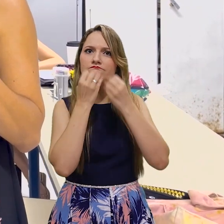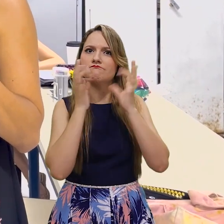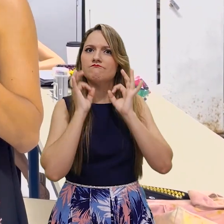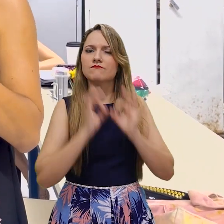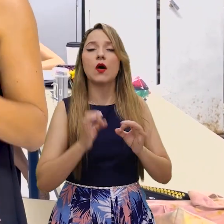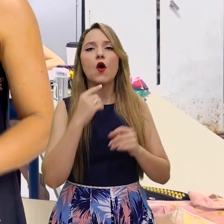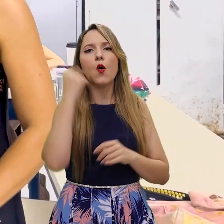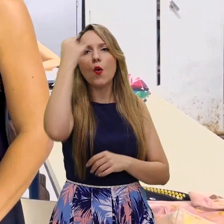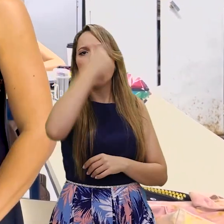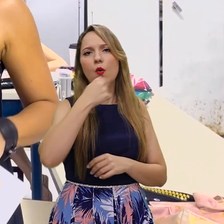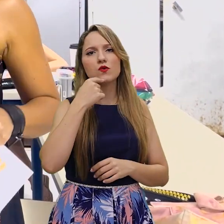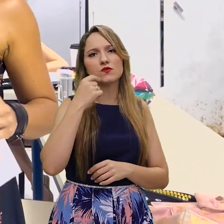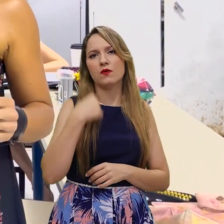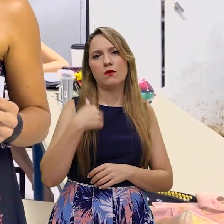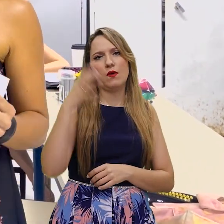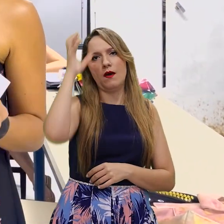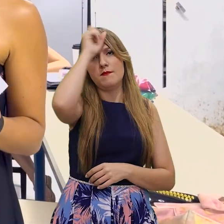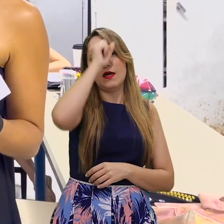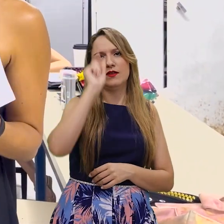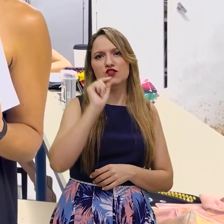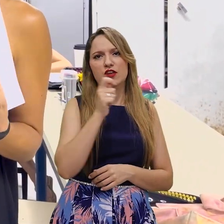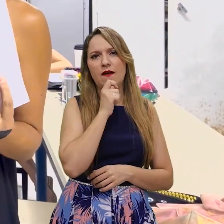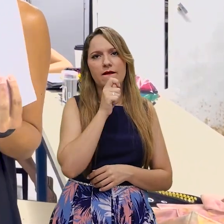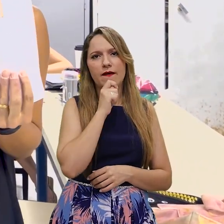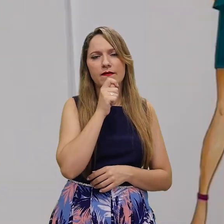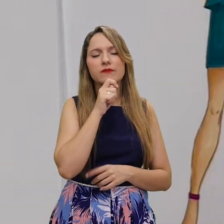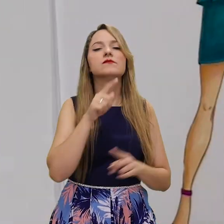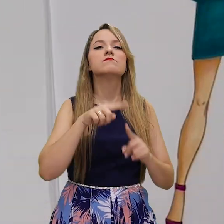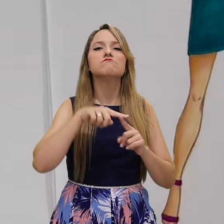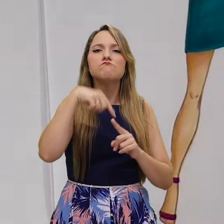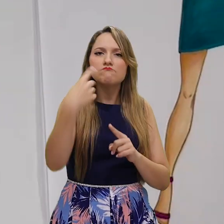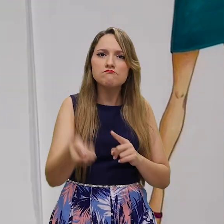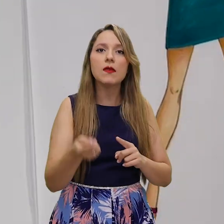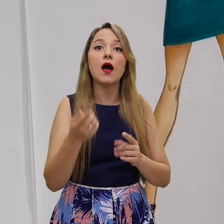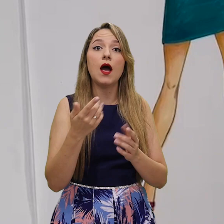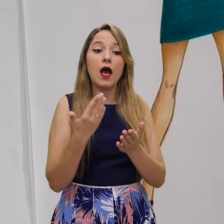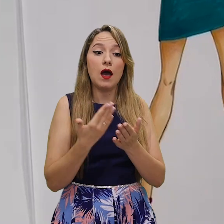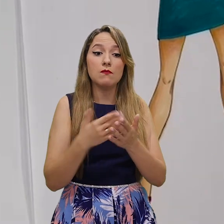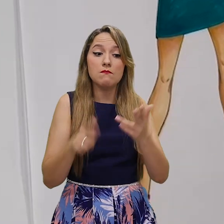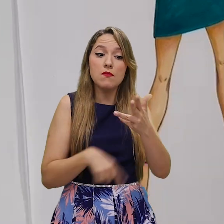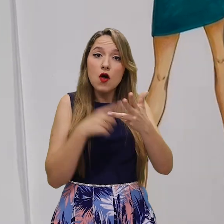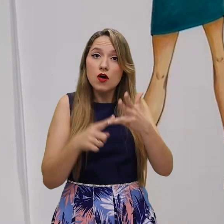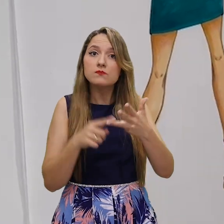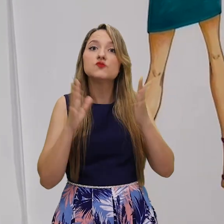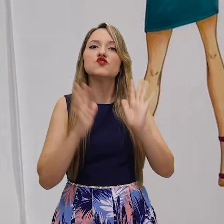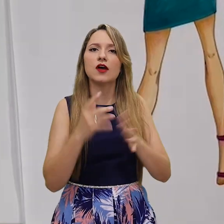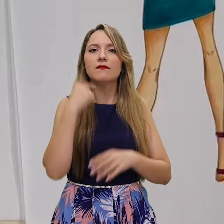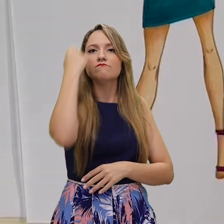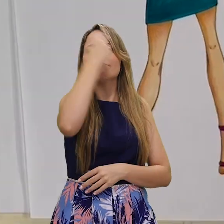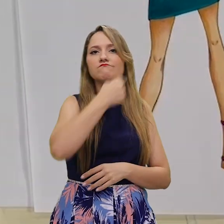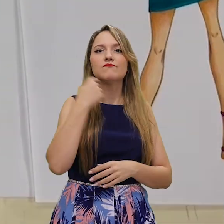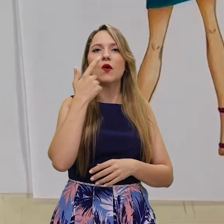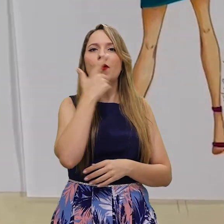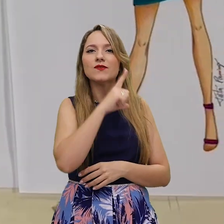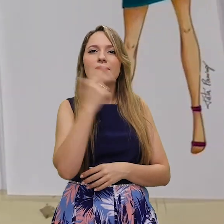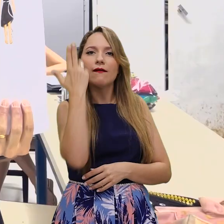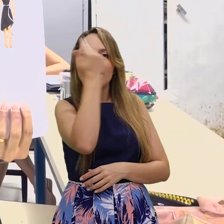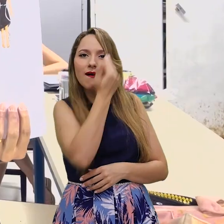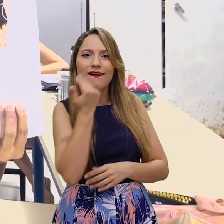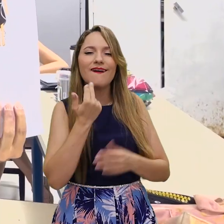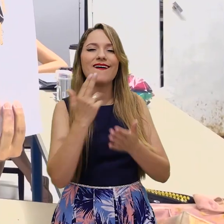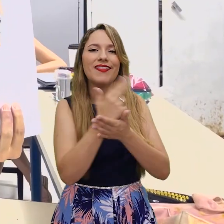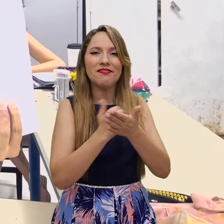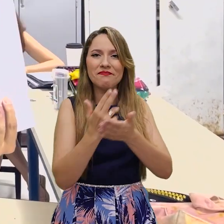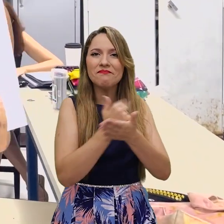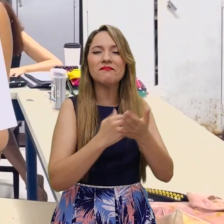rosto, a gente não tinha aprendido o rosto. Mas eu consegui, depois da aula dela, já fazer o rosto no mesmo para exposição, né? Então, eu fiquei